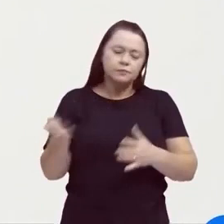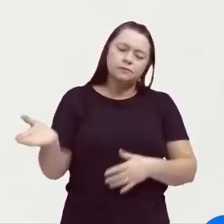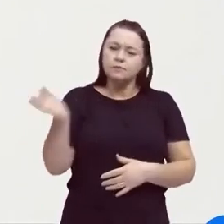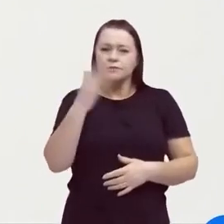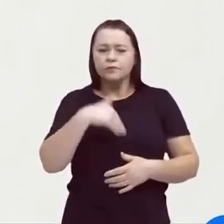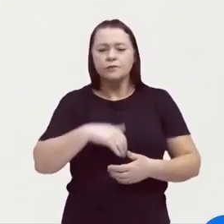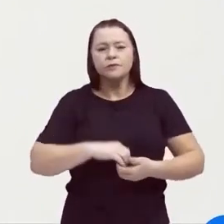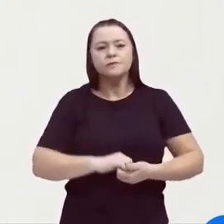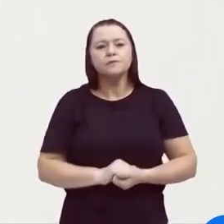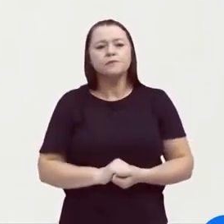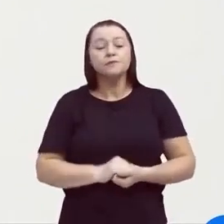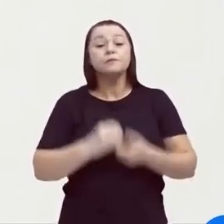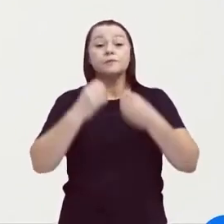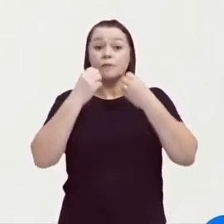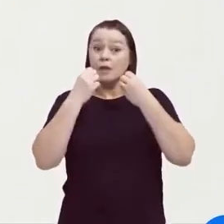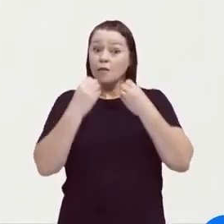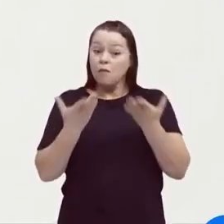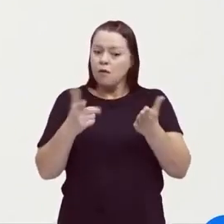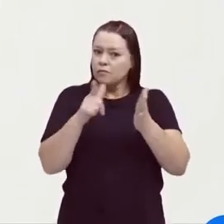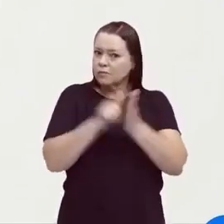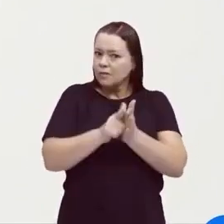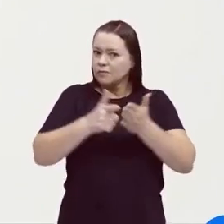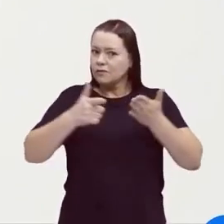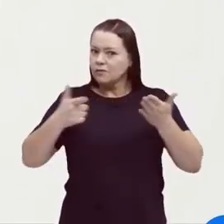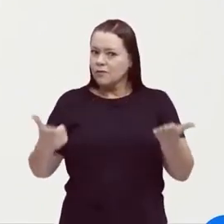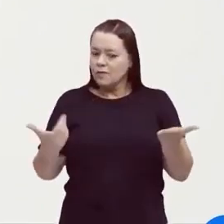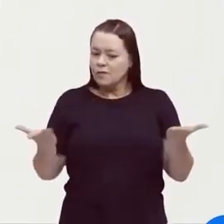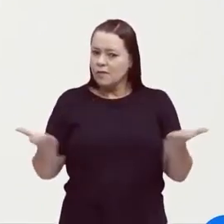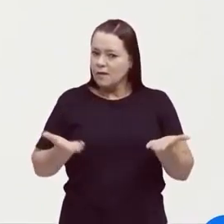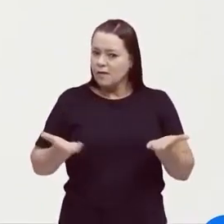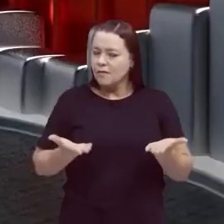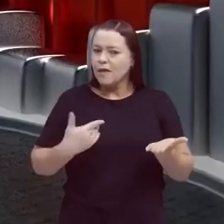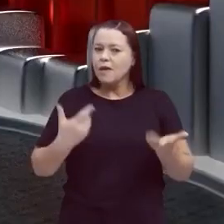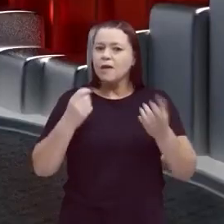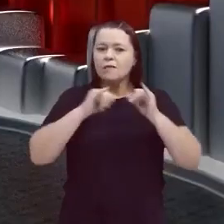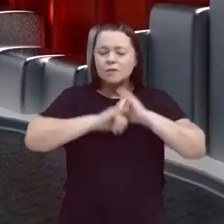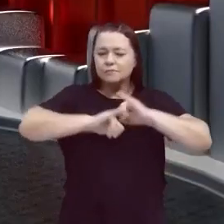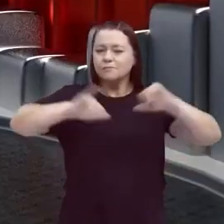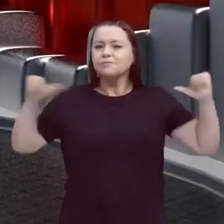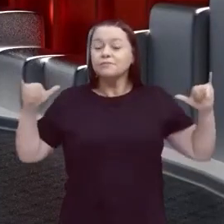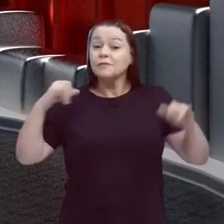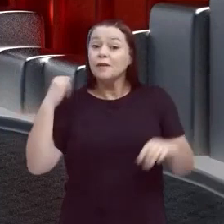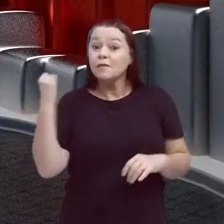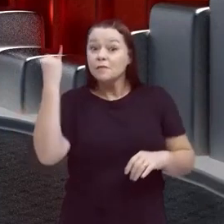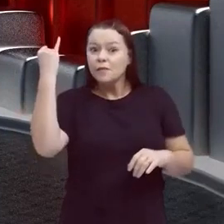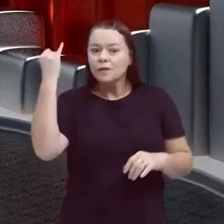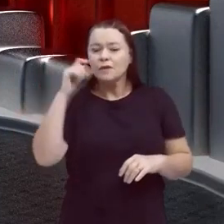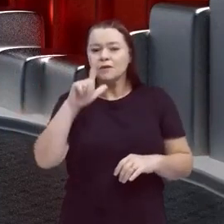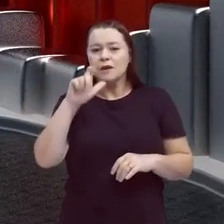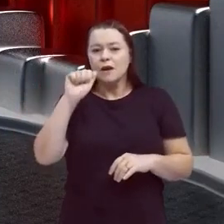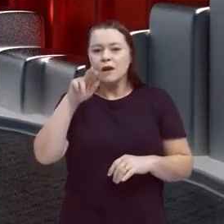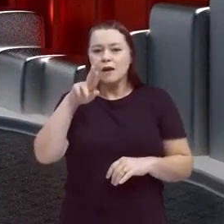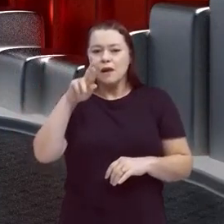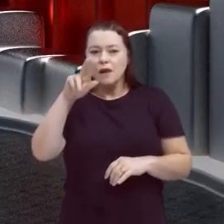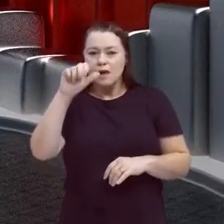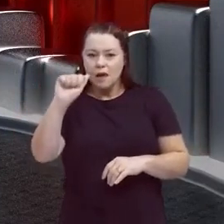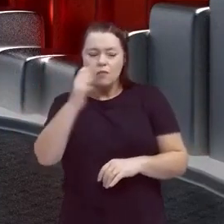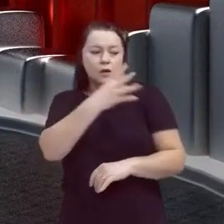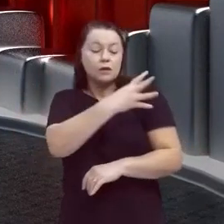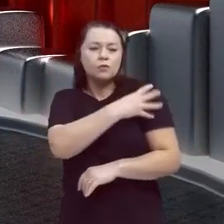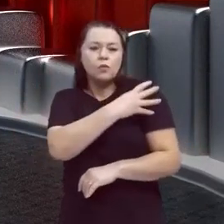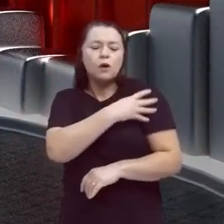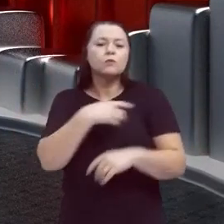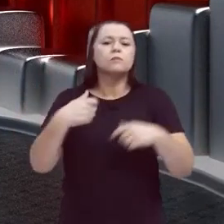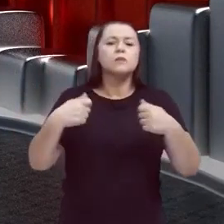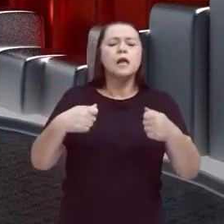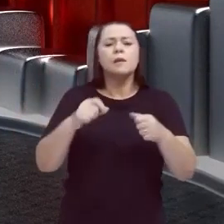Bom, e o nosso jornal de hoje começa com uma notícia muito importante. A Laura, do quarto ano, precisou fazer uma